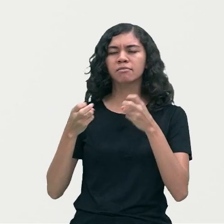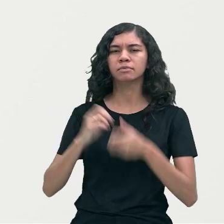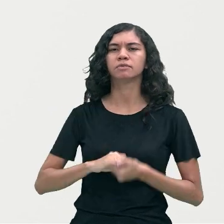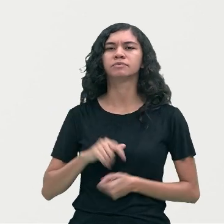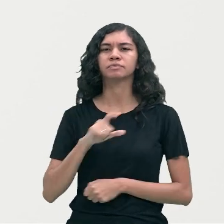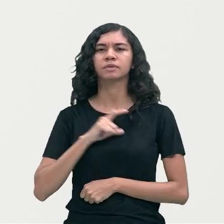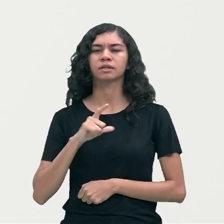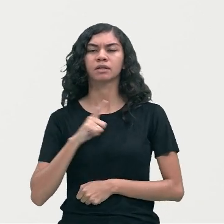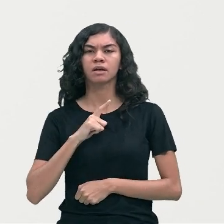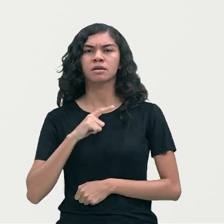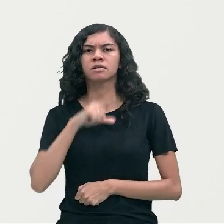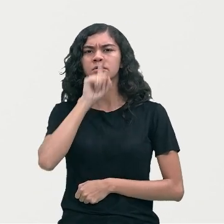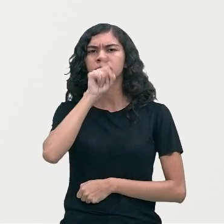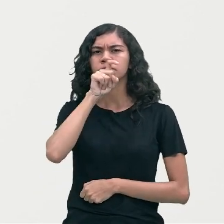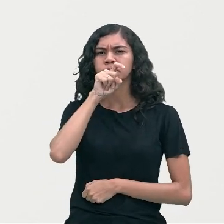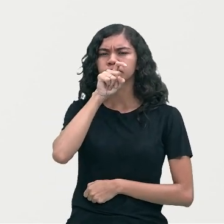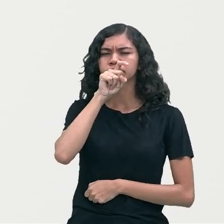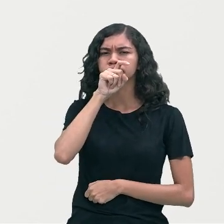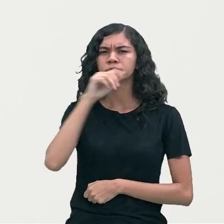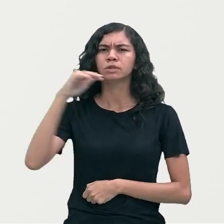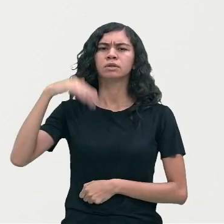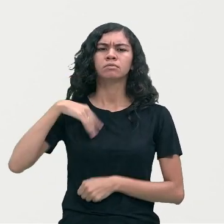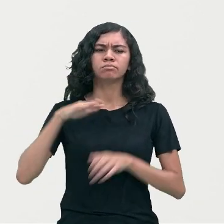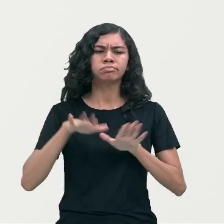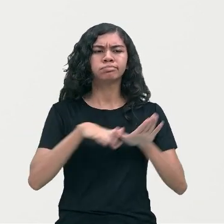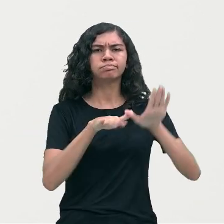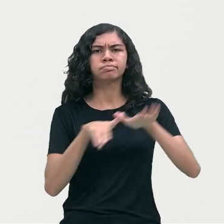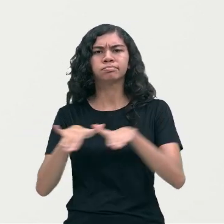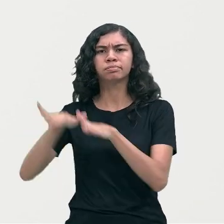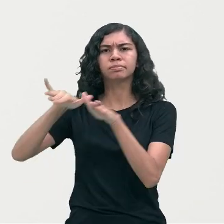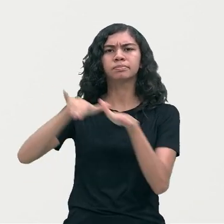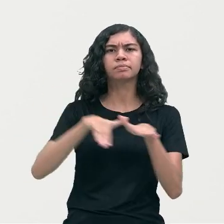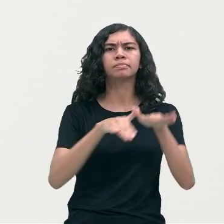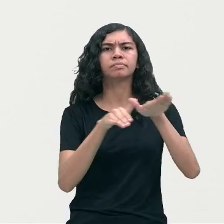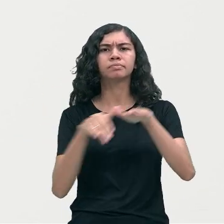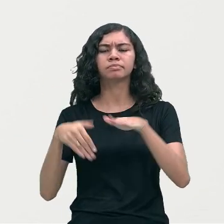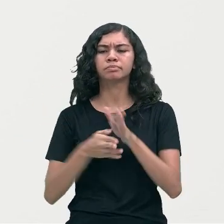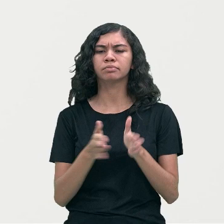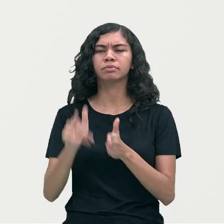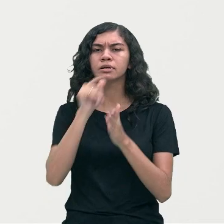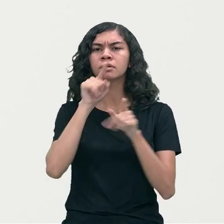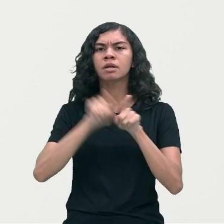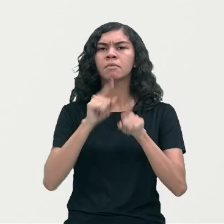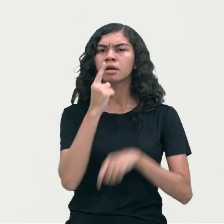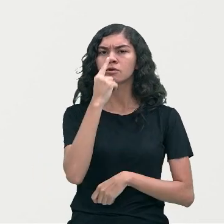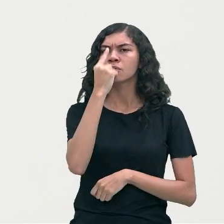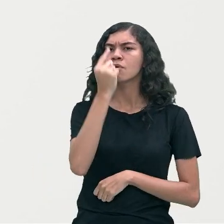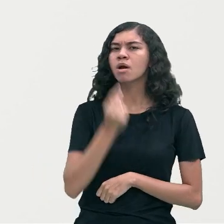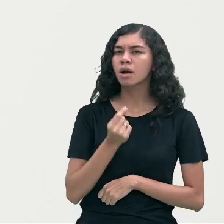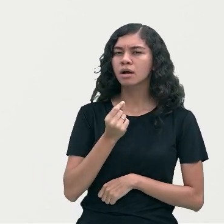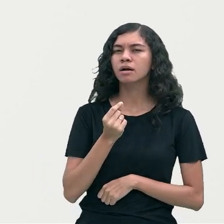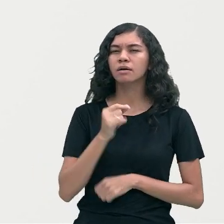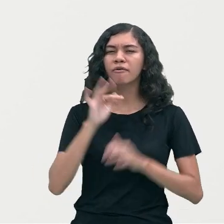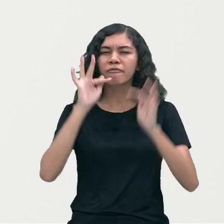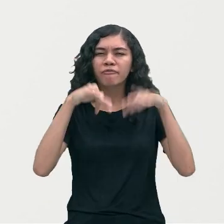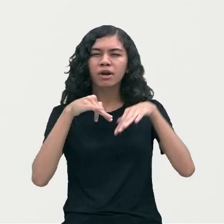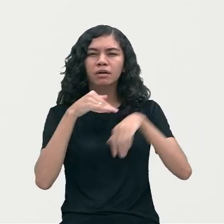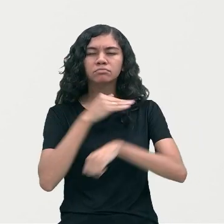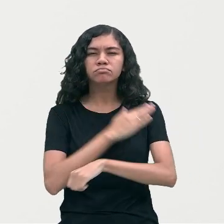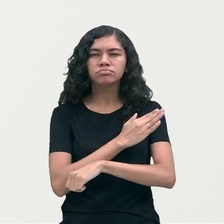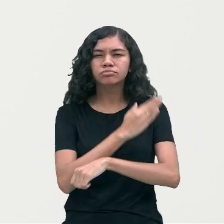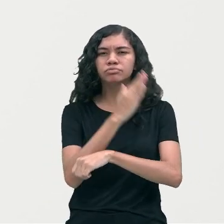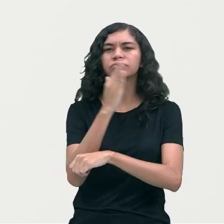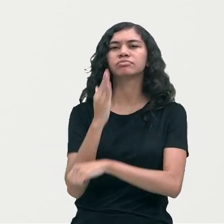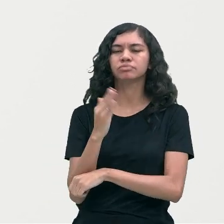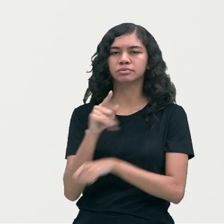passando, cortando aí o rio, os tucanos fazendo aquele barulhinho com o bico dele, né, no fim de tarde principalmente. Então, a